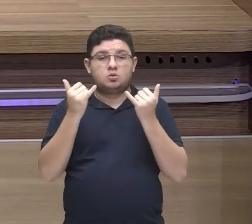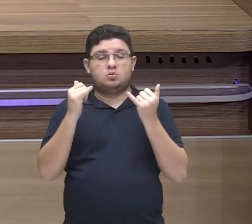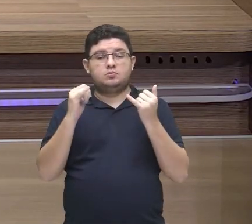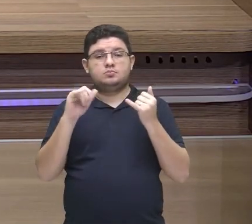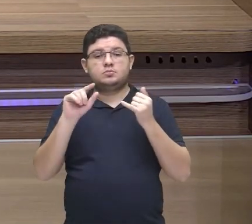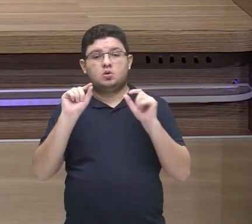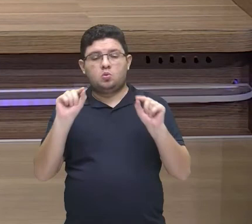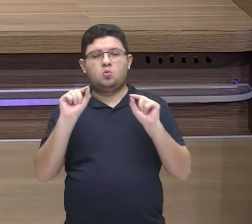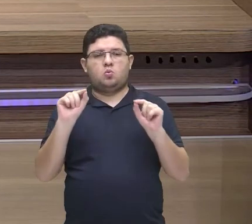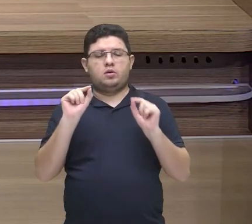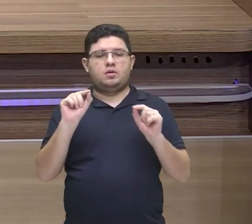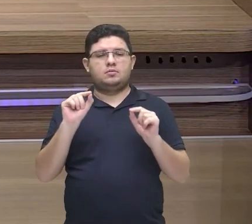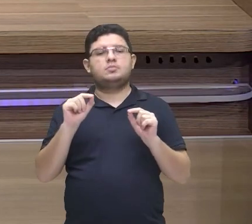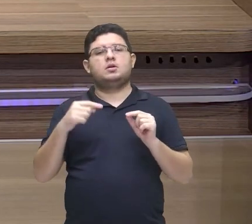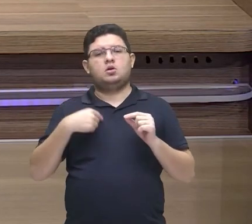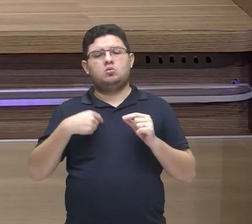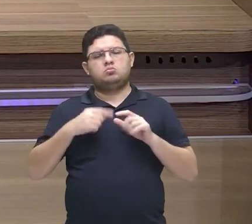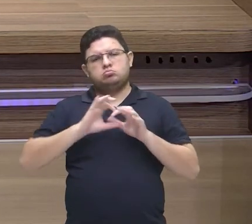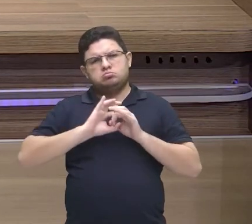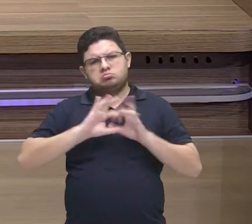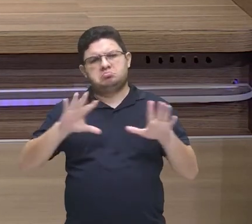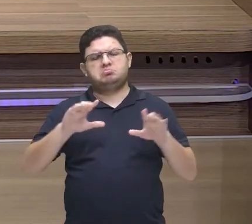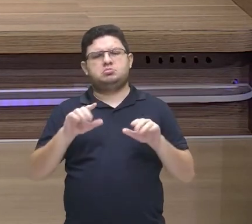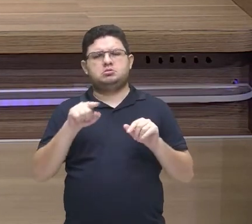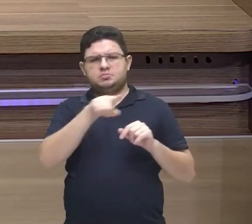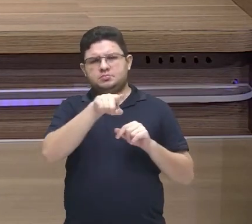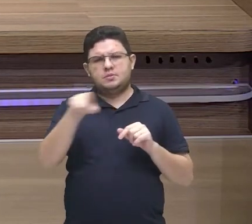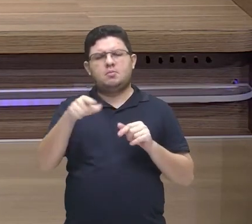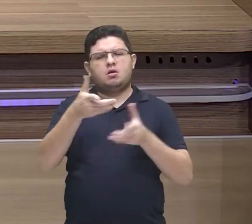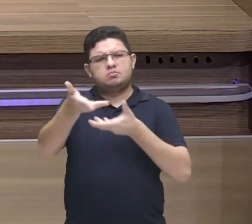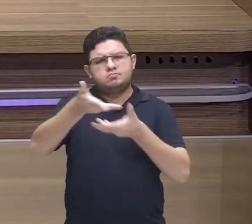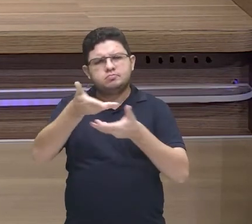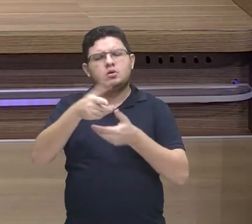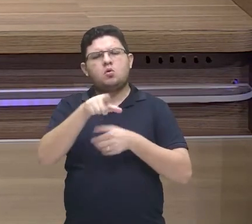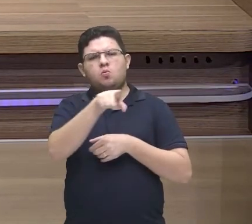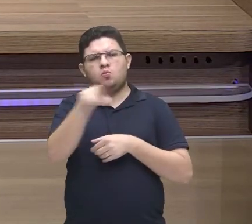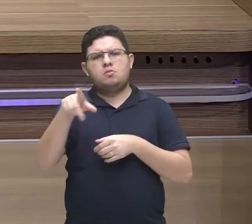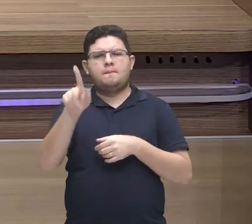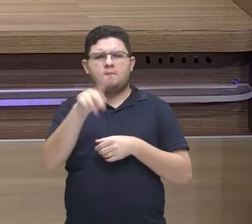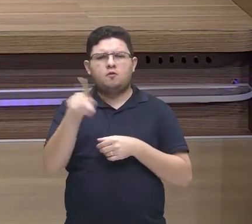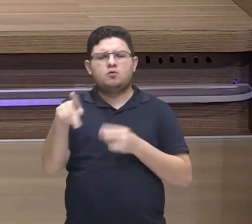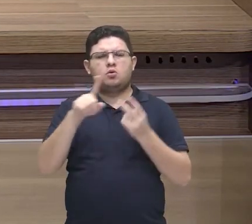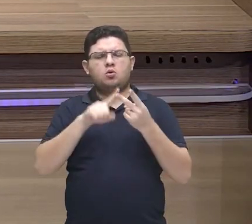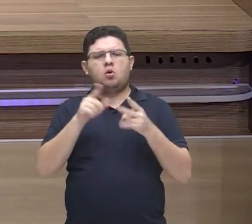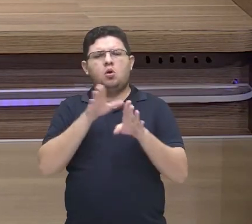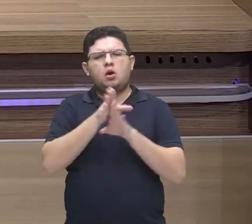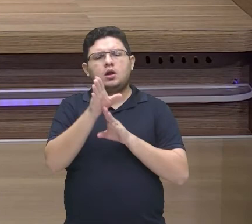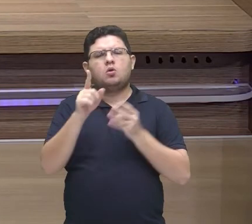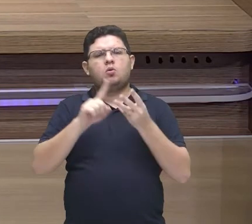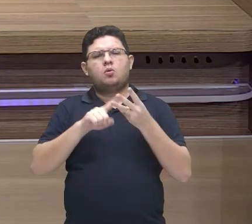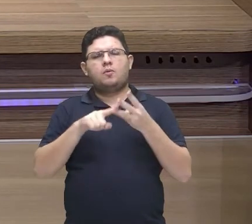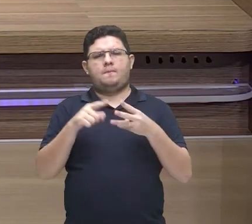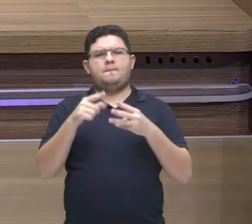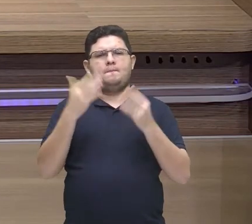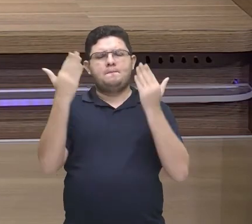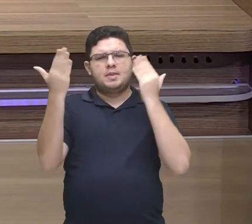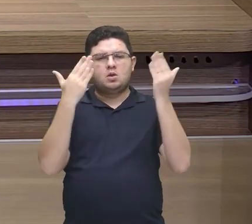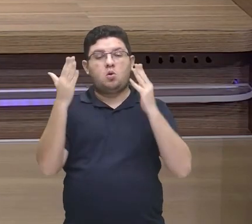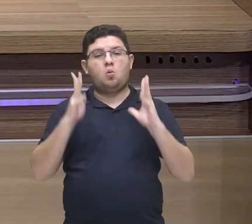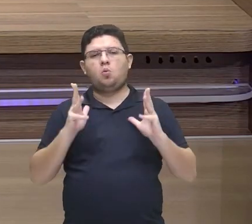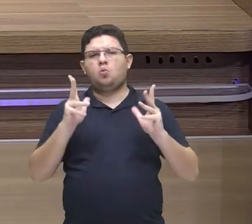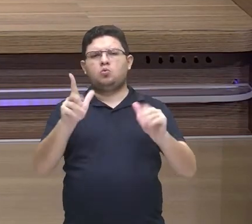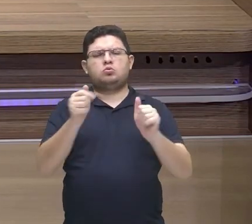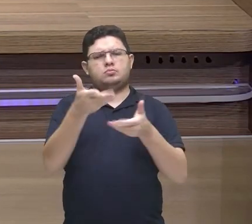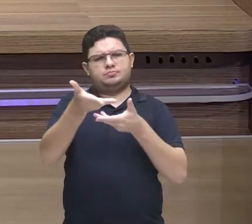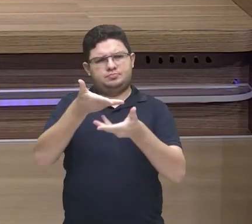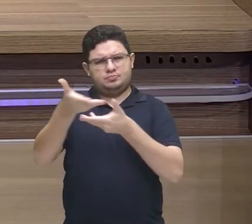possa participar com professores, né, com orientadores, com psicólogos, seja todo mundo envolvido dentro da educação.